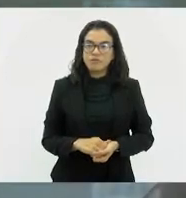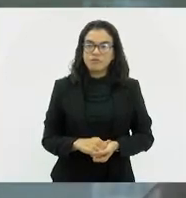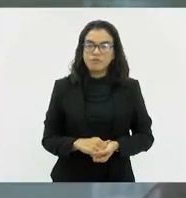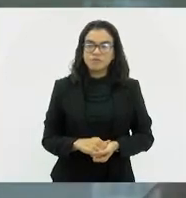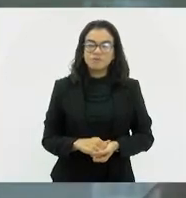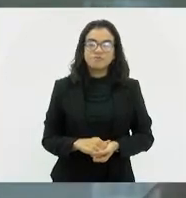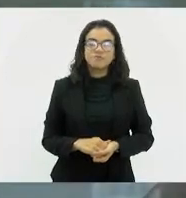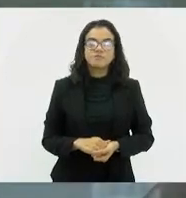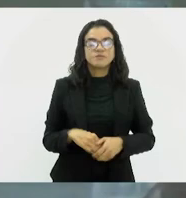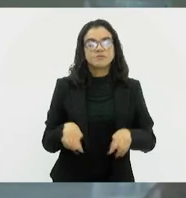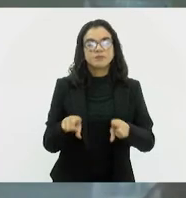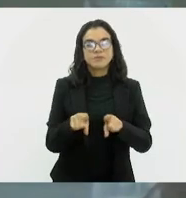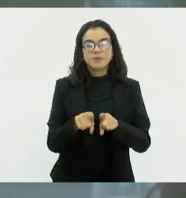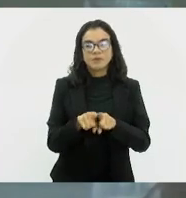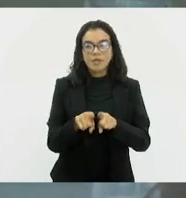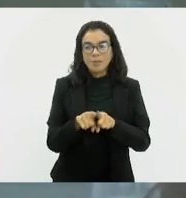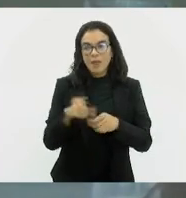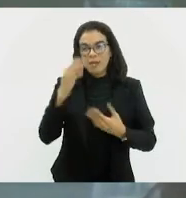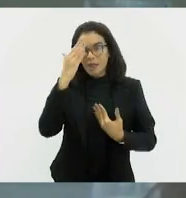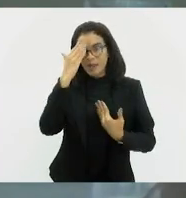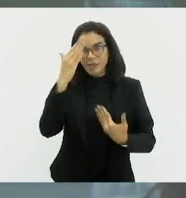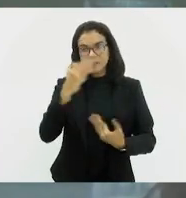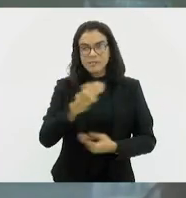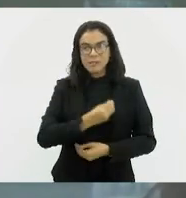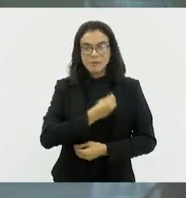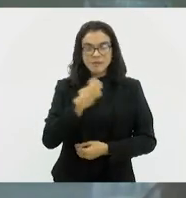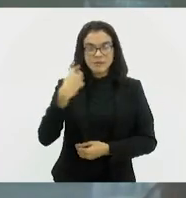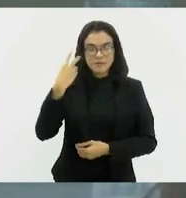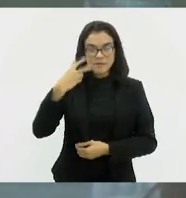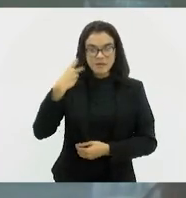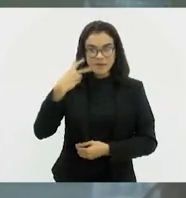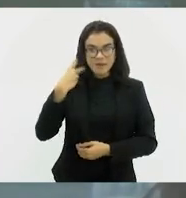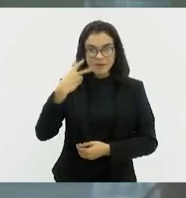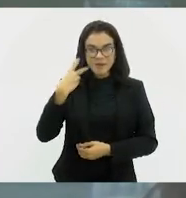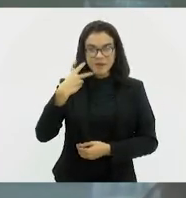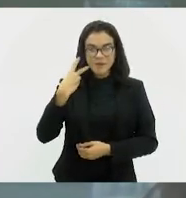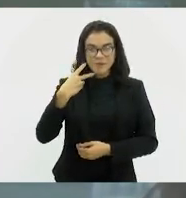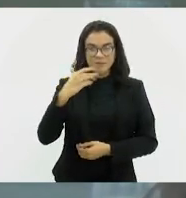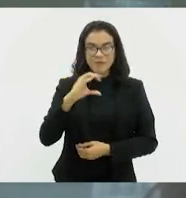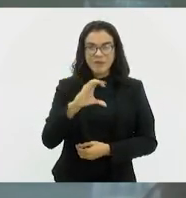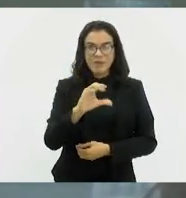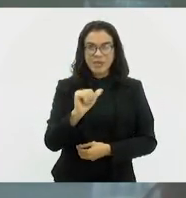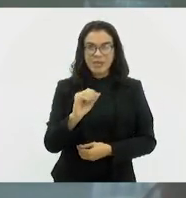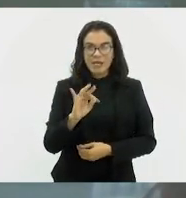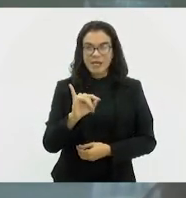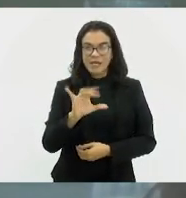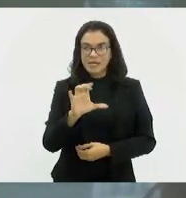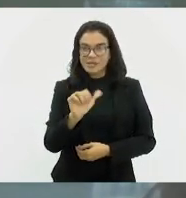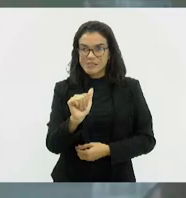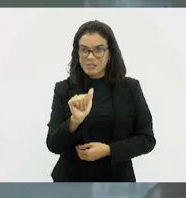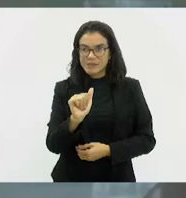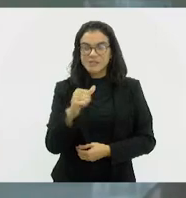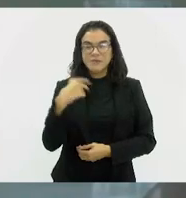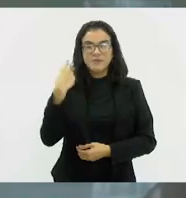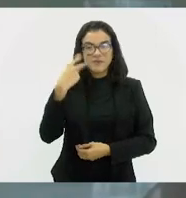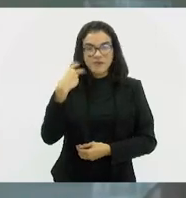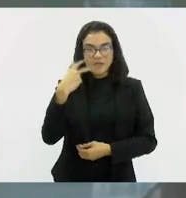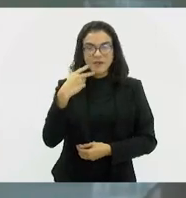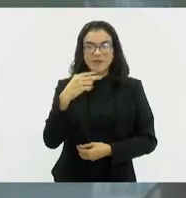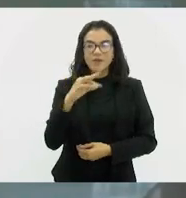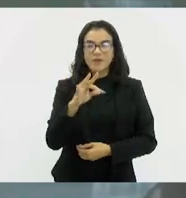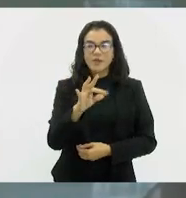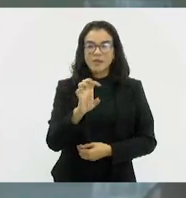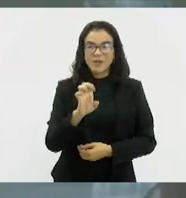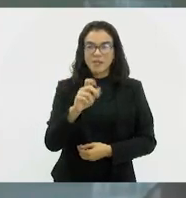Queria aqui agradecer a presença da vereadora de Barra do Piraí, Kátia, obrigado. Vereador Tempone, meu amigo,